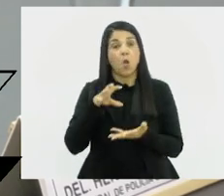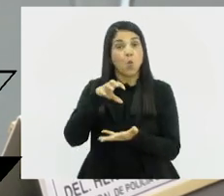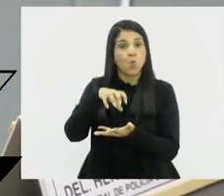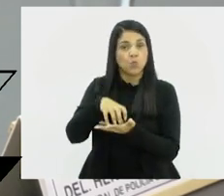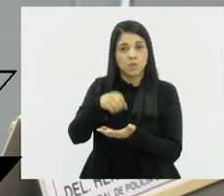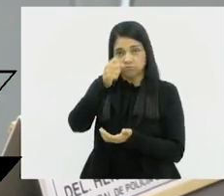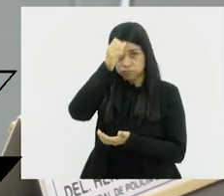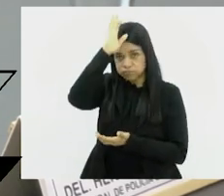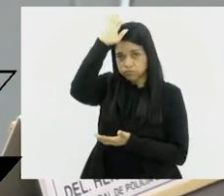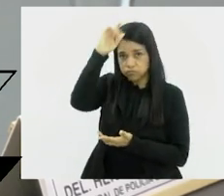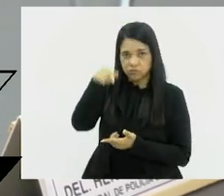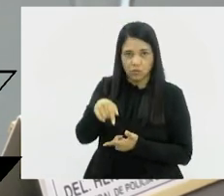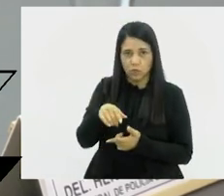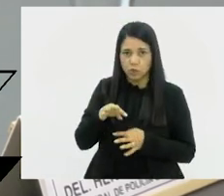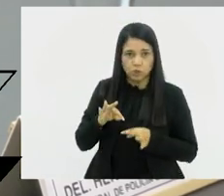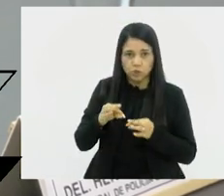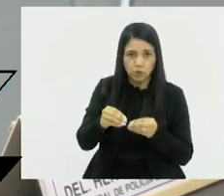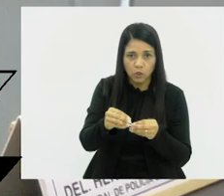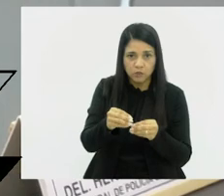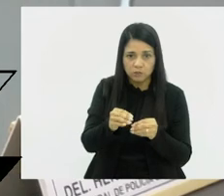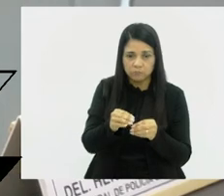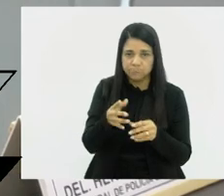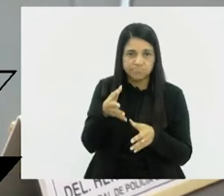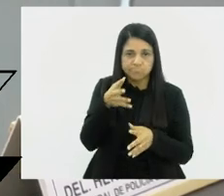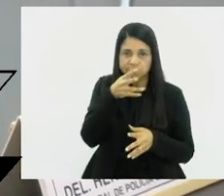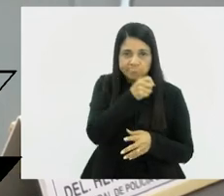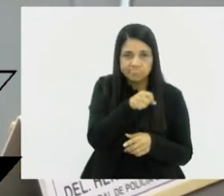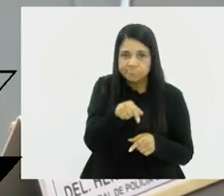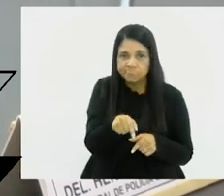salvo melhor juízo, não são todas as unidades que fazem esse tipo